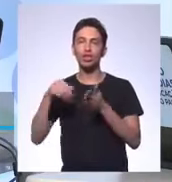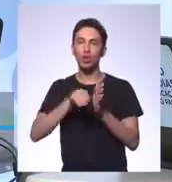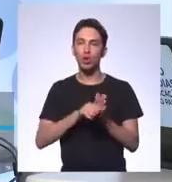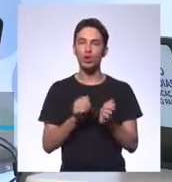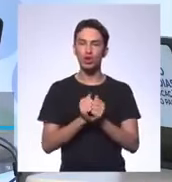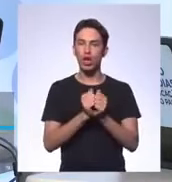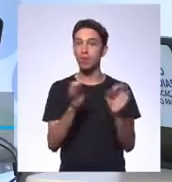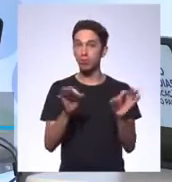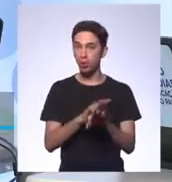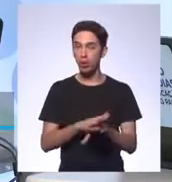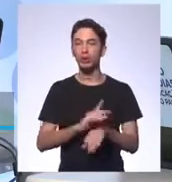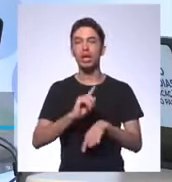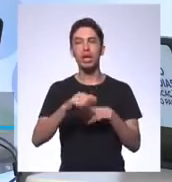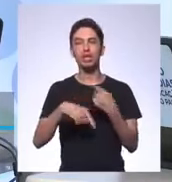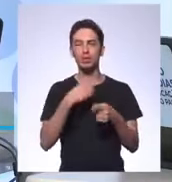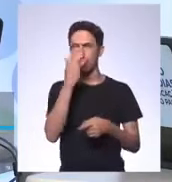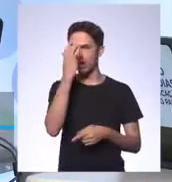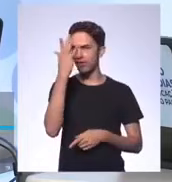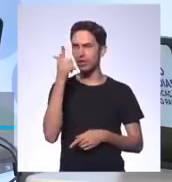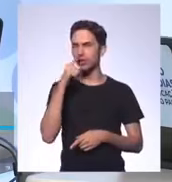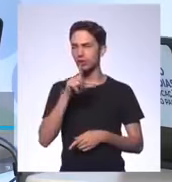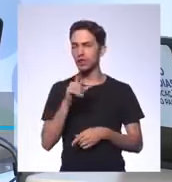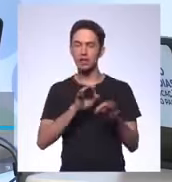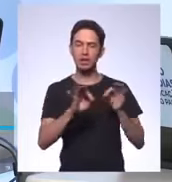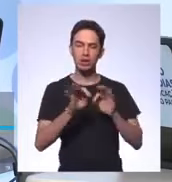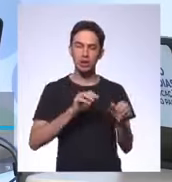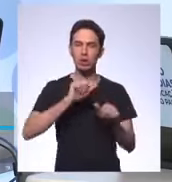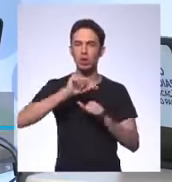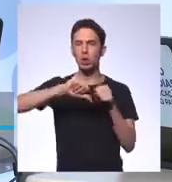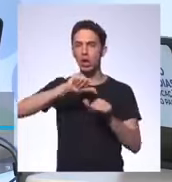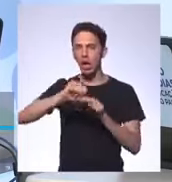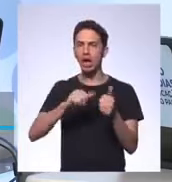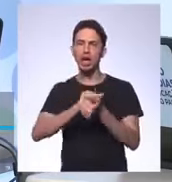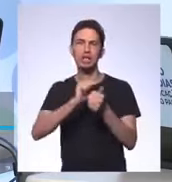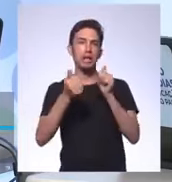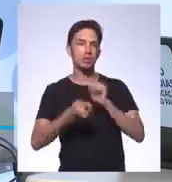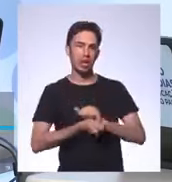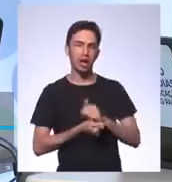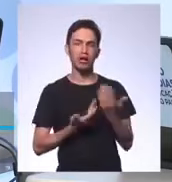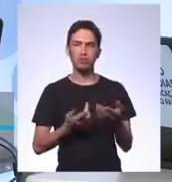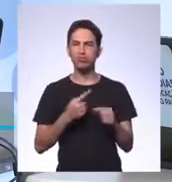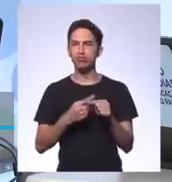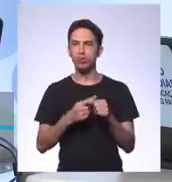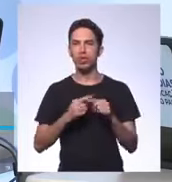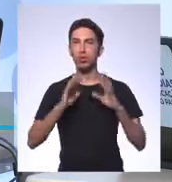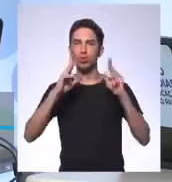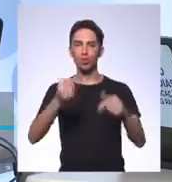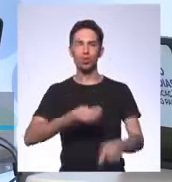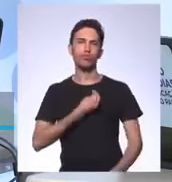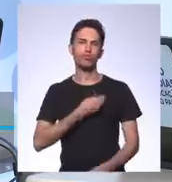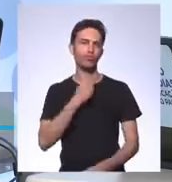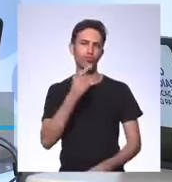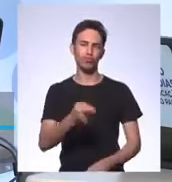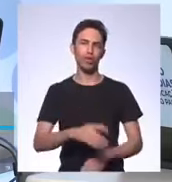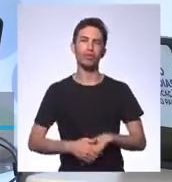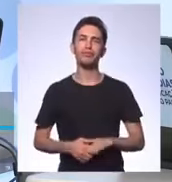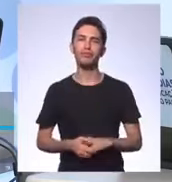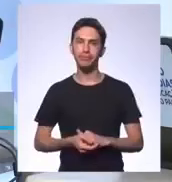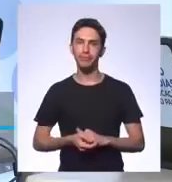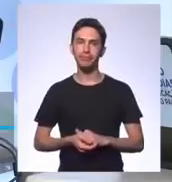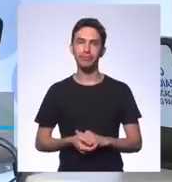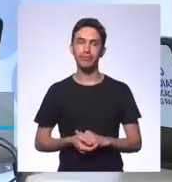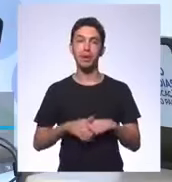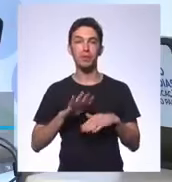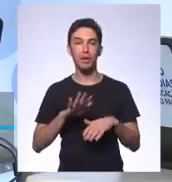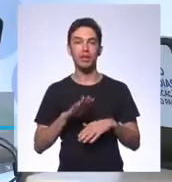poder mexer ou... com as dicas de vocês, alterar alguma coisa do que a gente fazer tudo aqui, tá? De